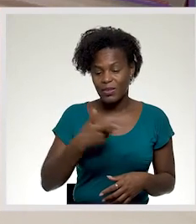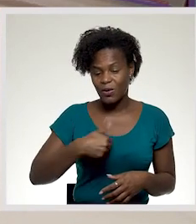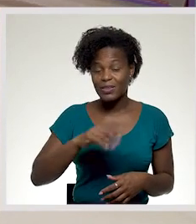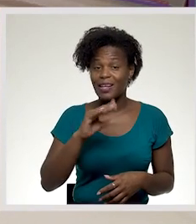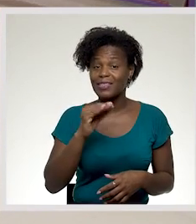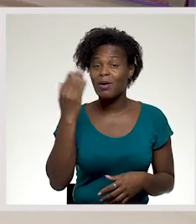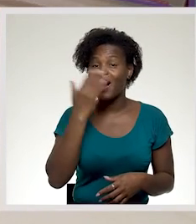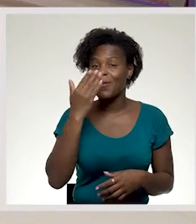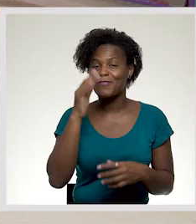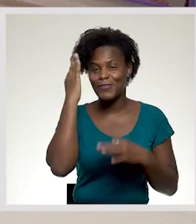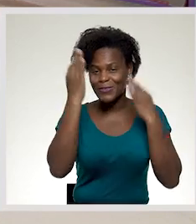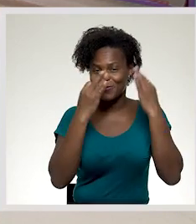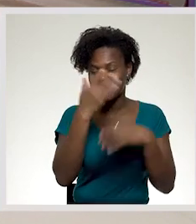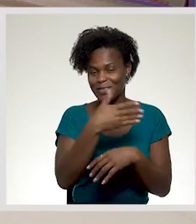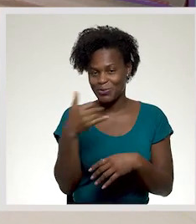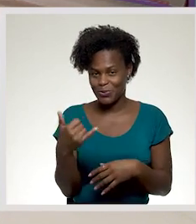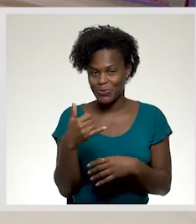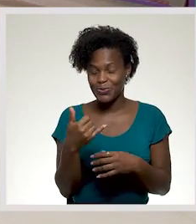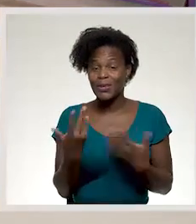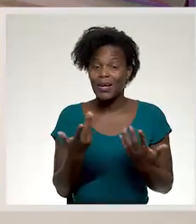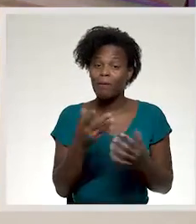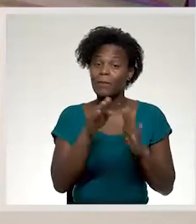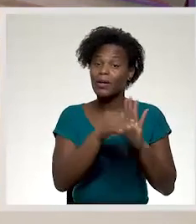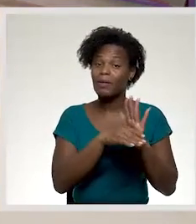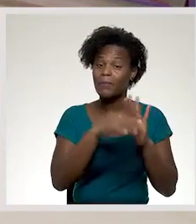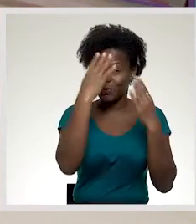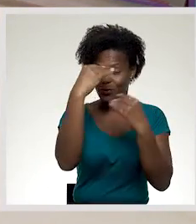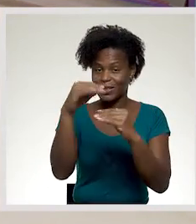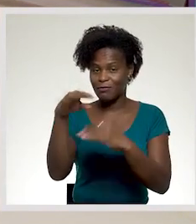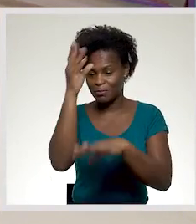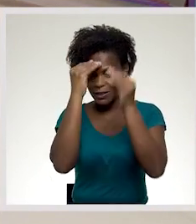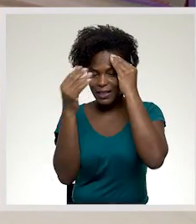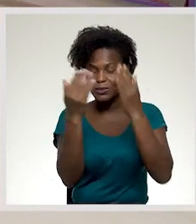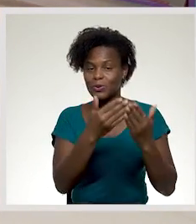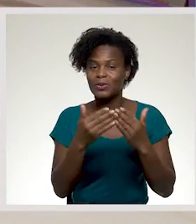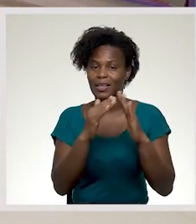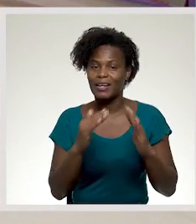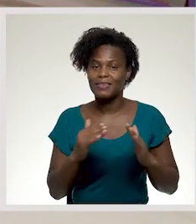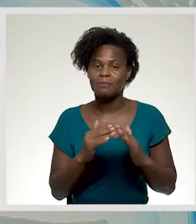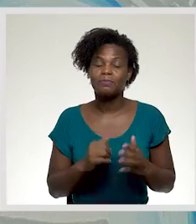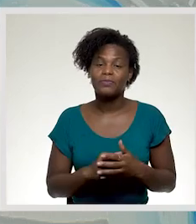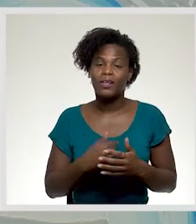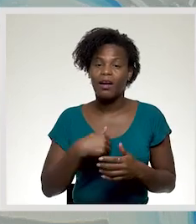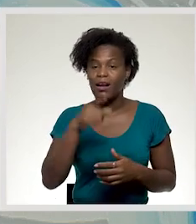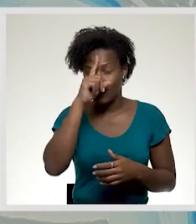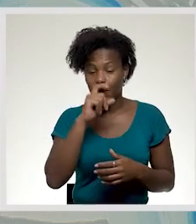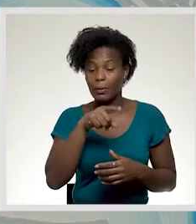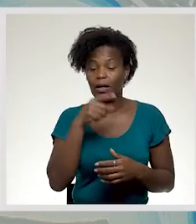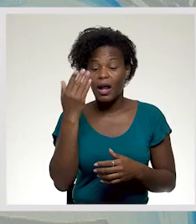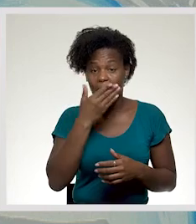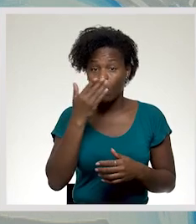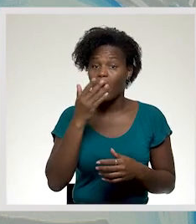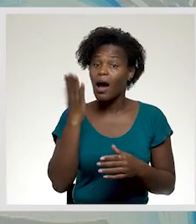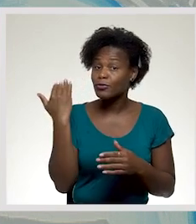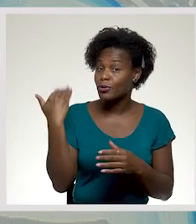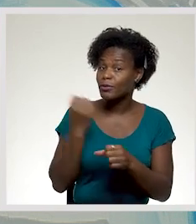nossa 10ª aula de filosofia do 12º ano do programa educativo Aprender e Estudar em Casa. Recordando, os conteúdos que